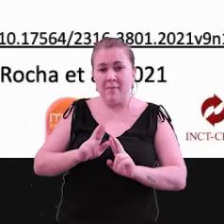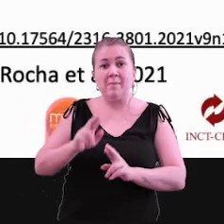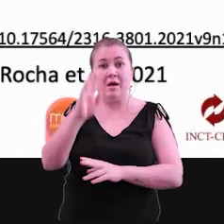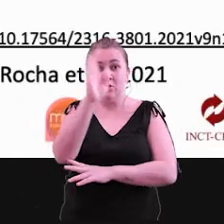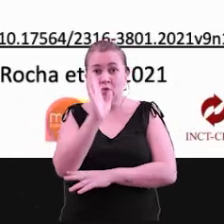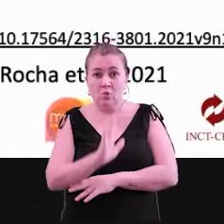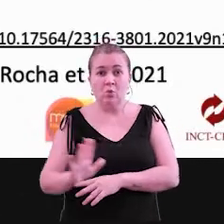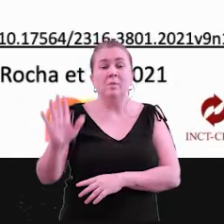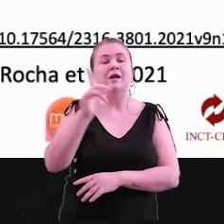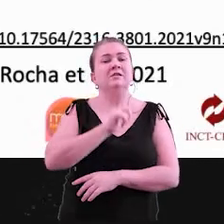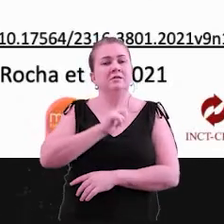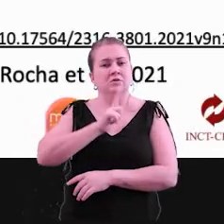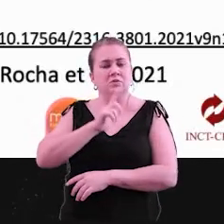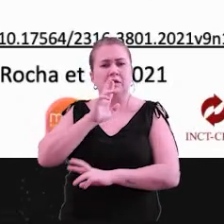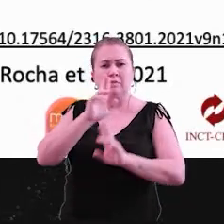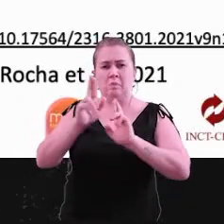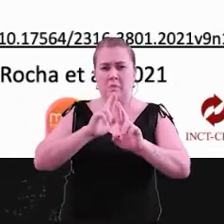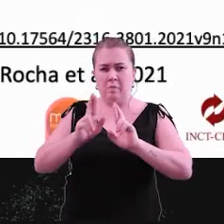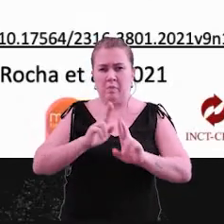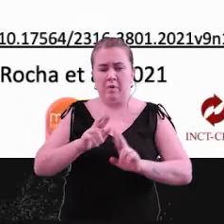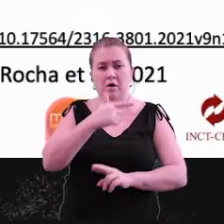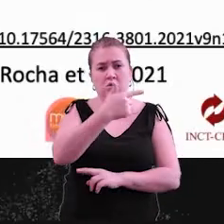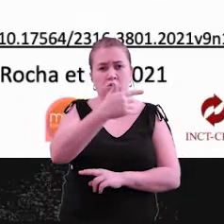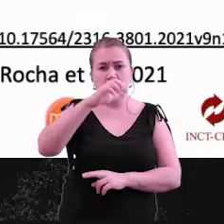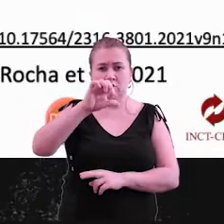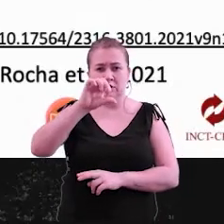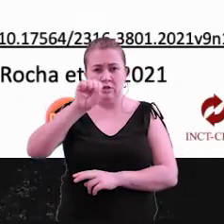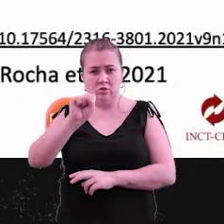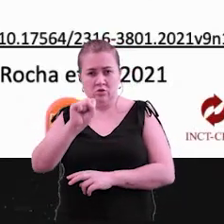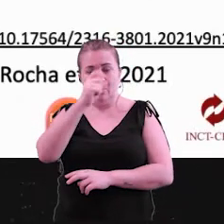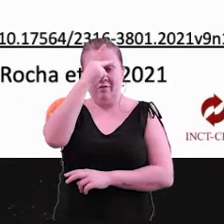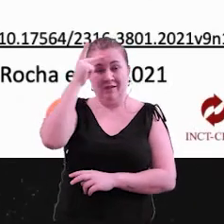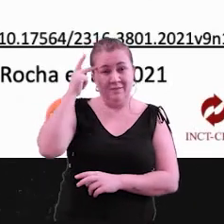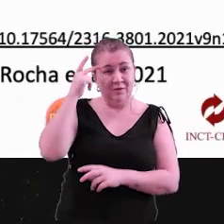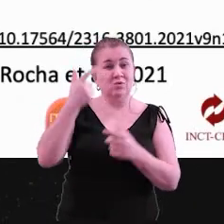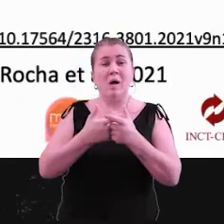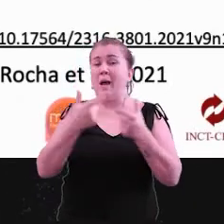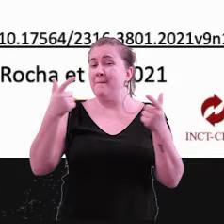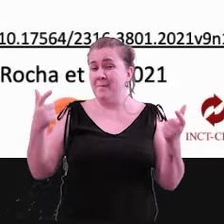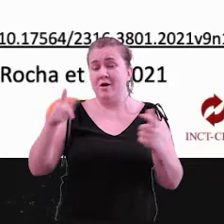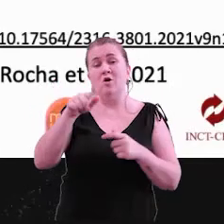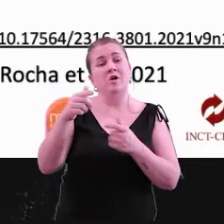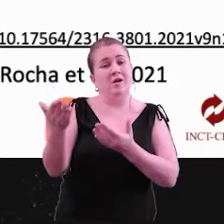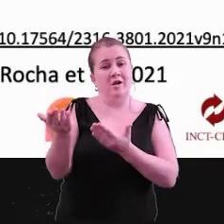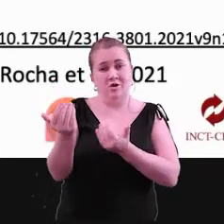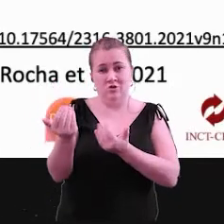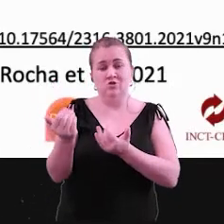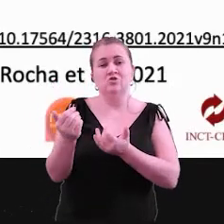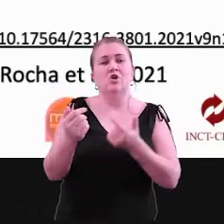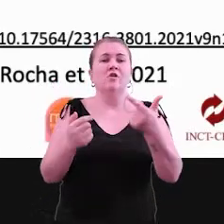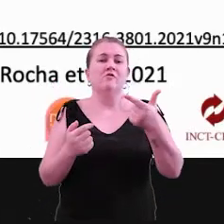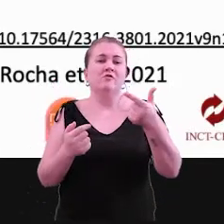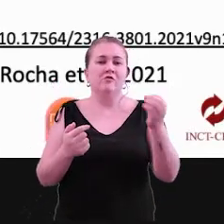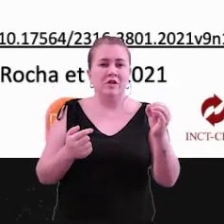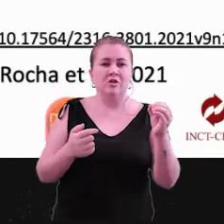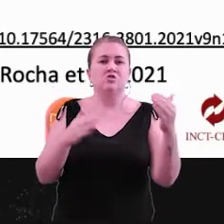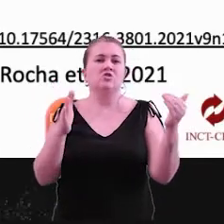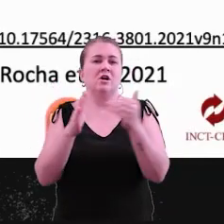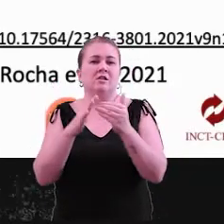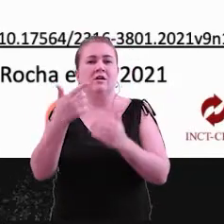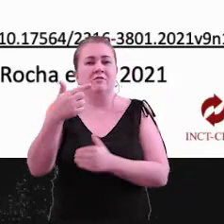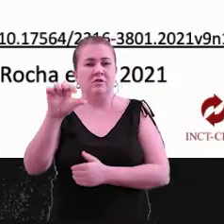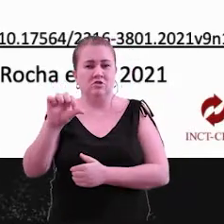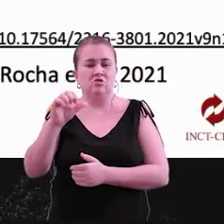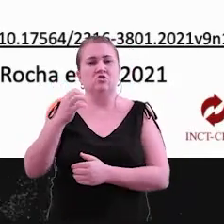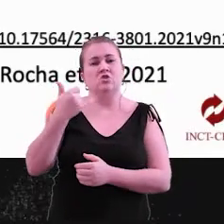sua maioria jovens, de 20 a 29 anos, de 87 instituições, 49